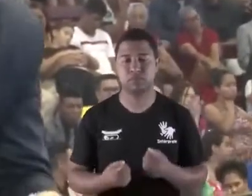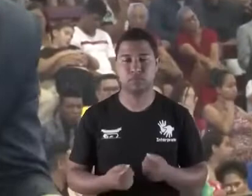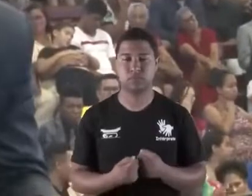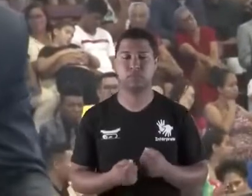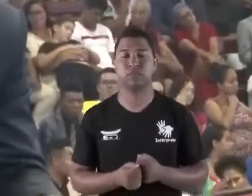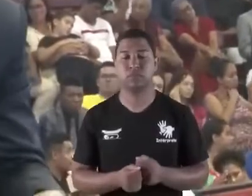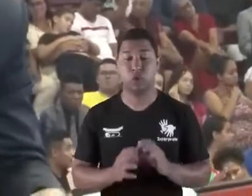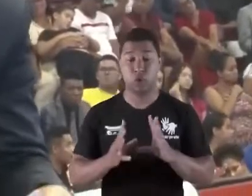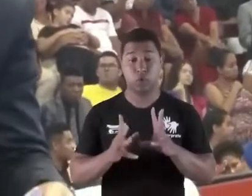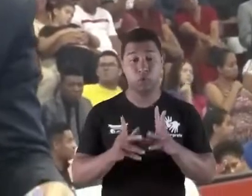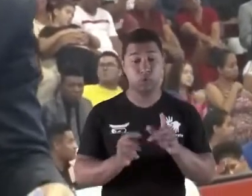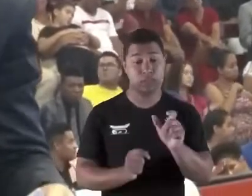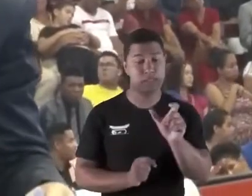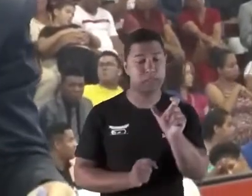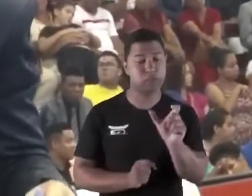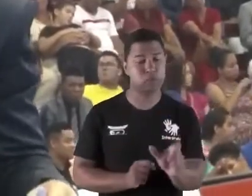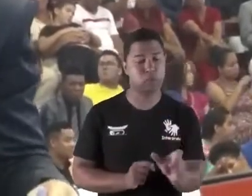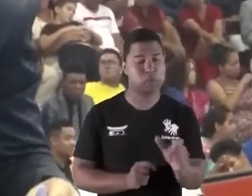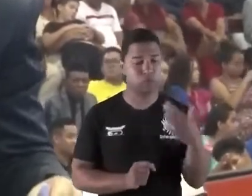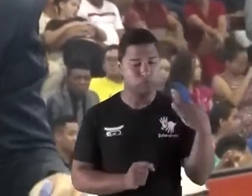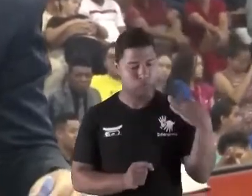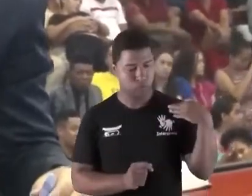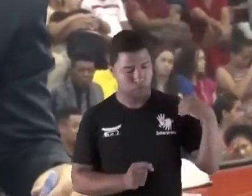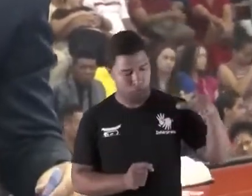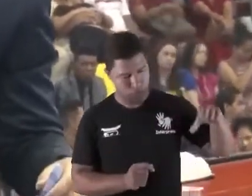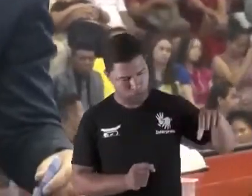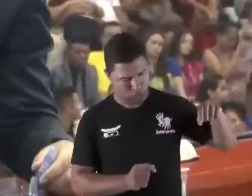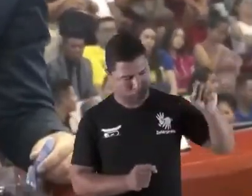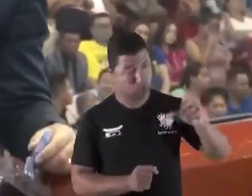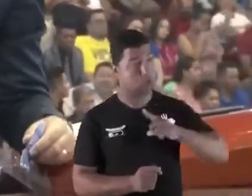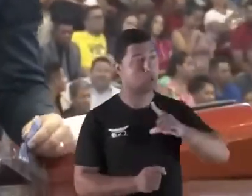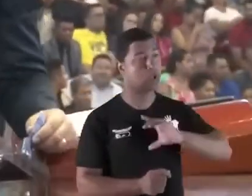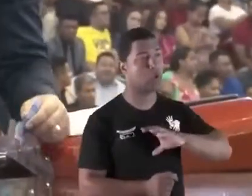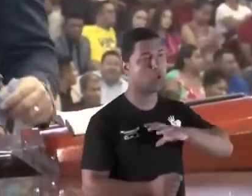Todo vocacionado tem coragem.